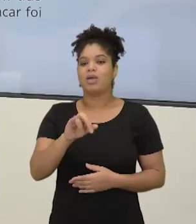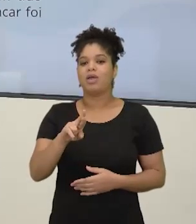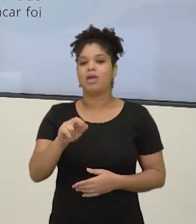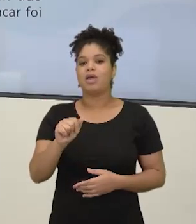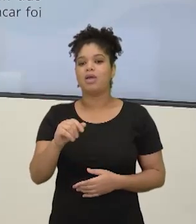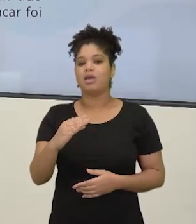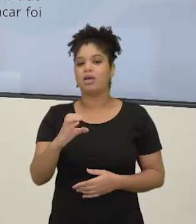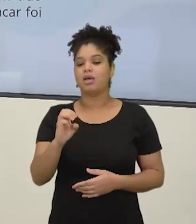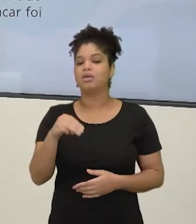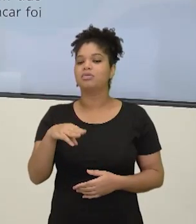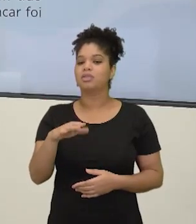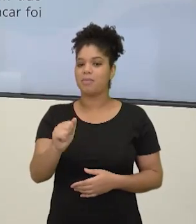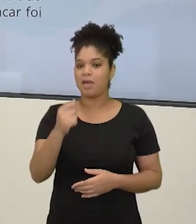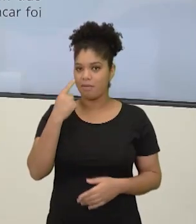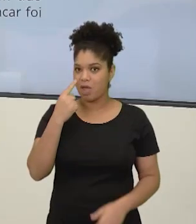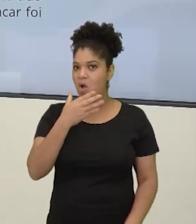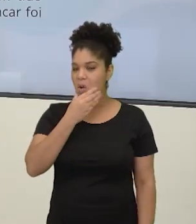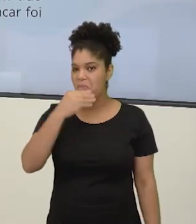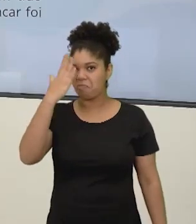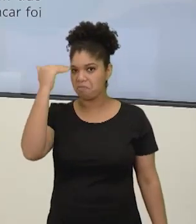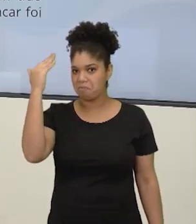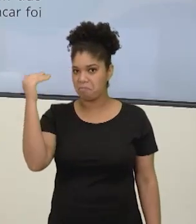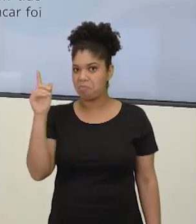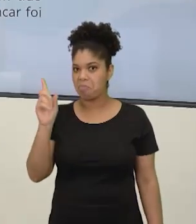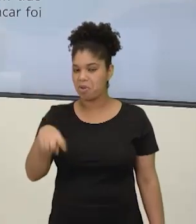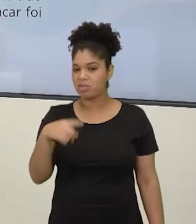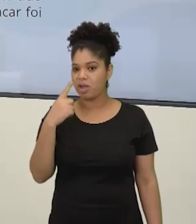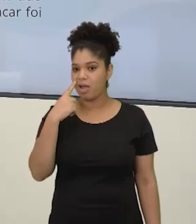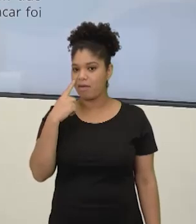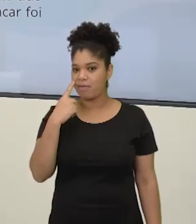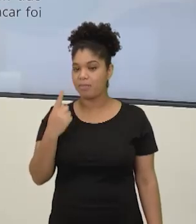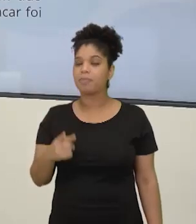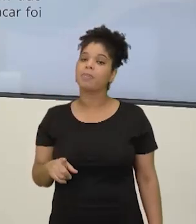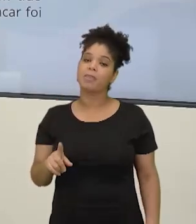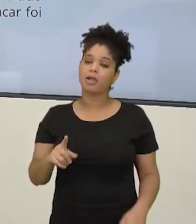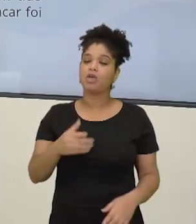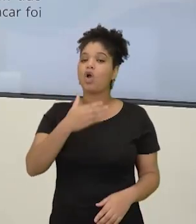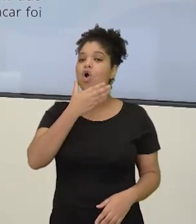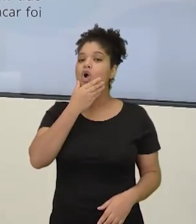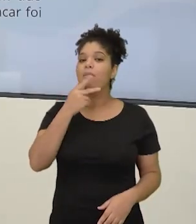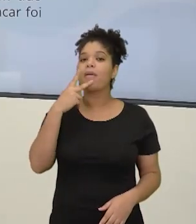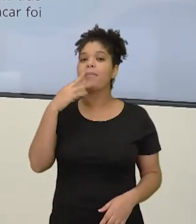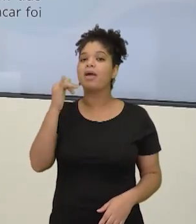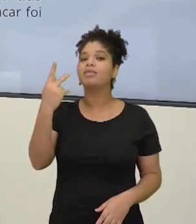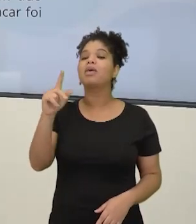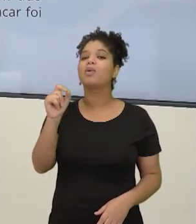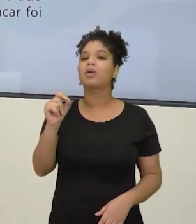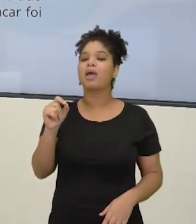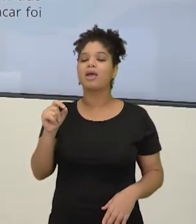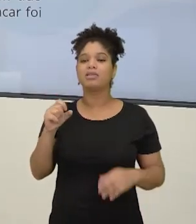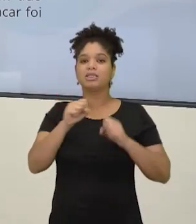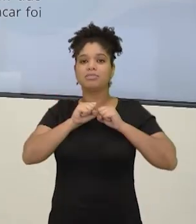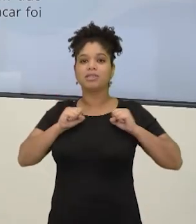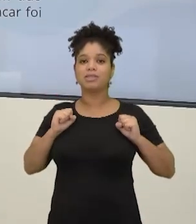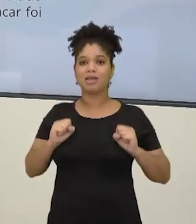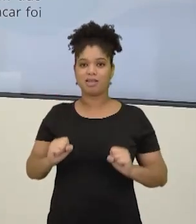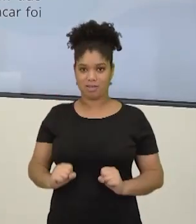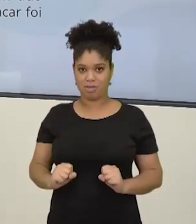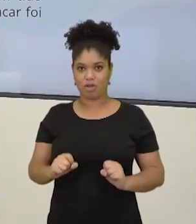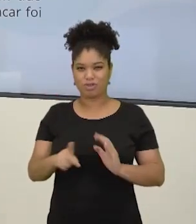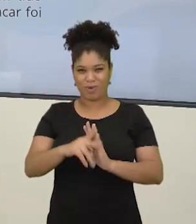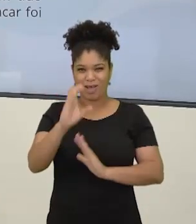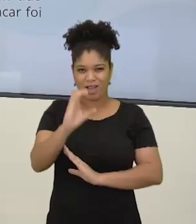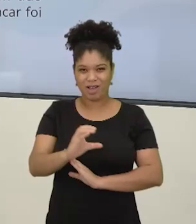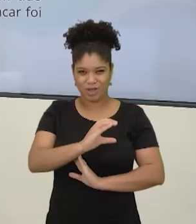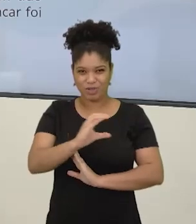Iracema, para você ver como o cara é importantíssimo. Ele é filho de sacerdote, né? E José de Alencar, ele não foi pouca coisa, não. Ele foi não só escritor,